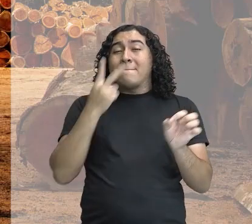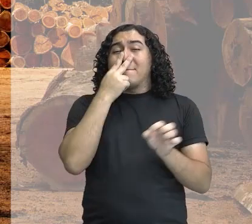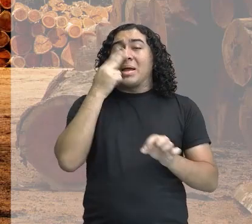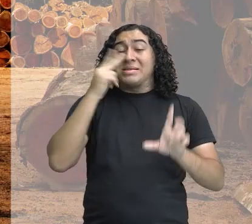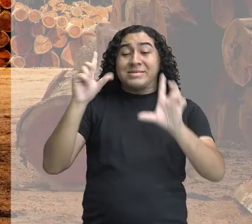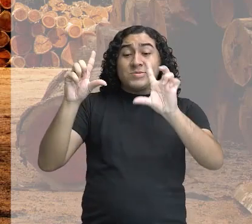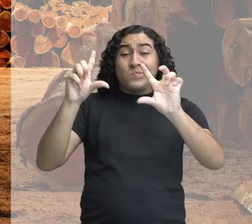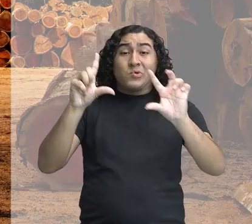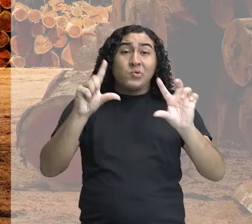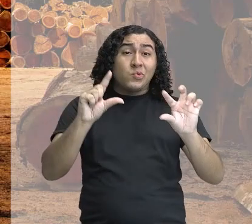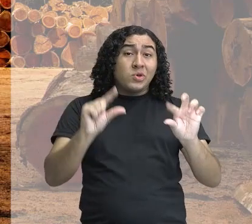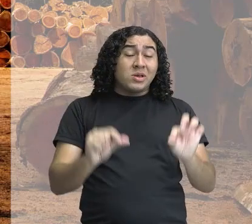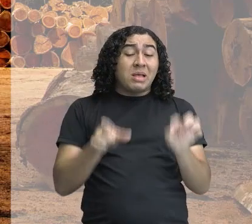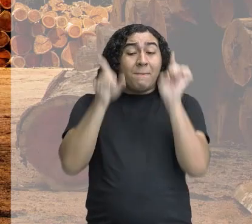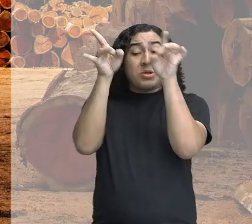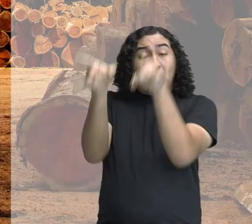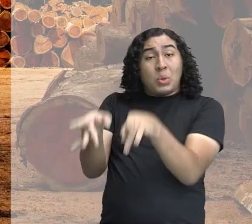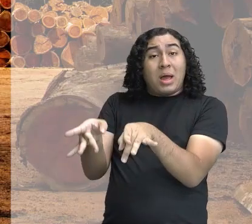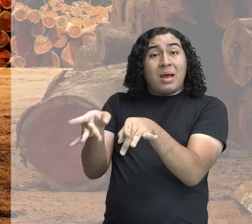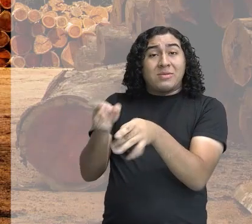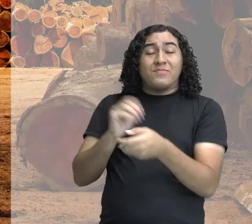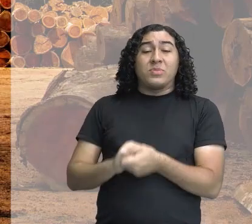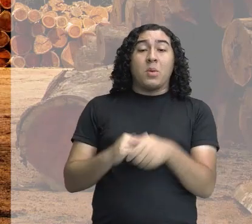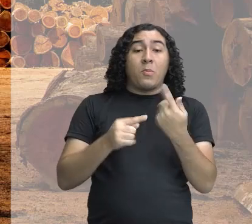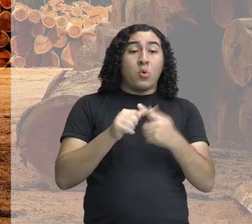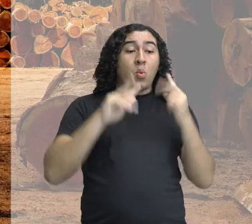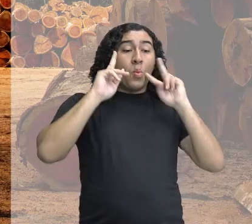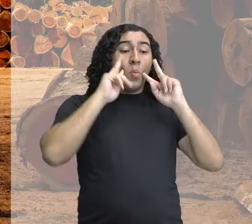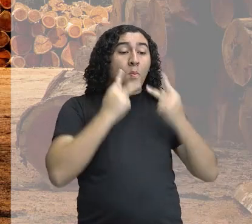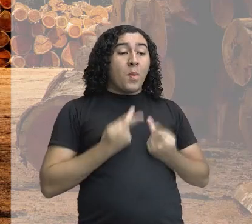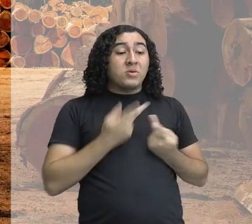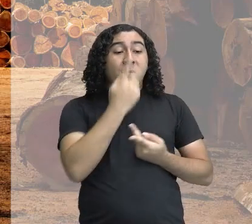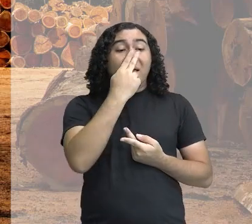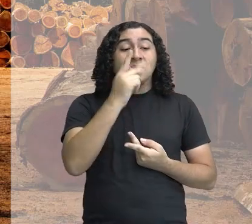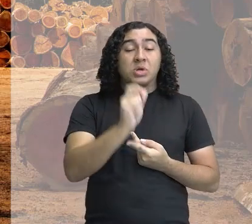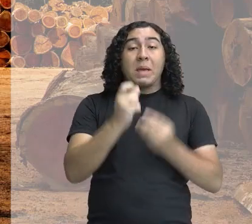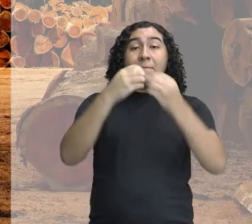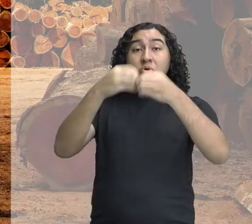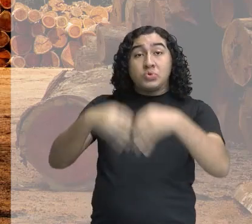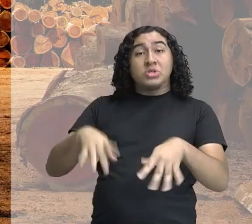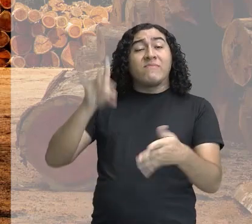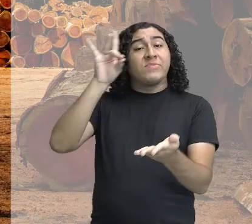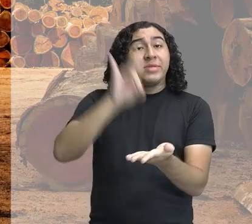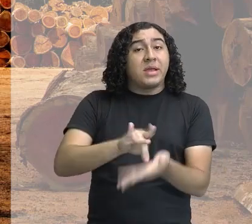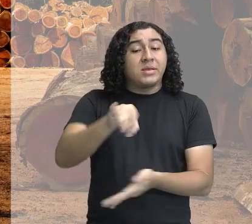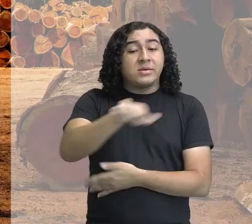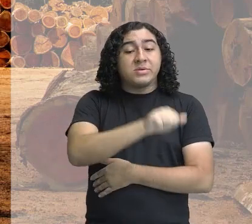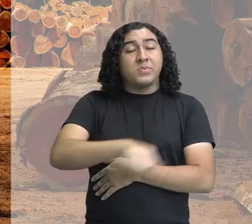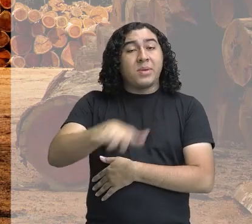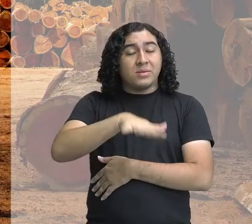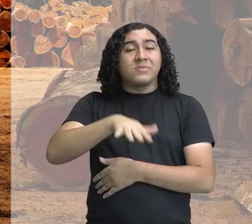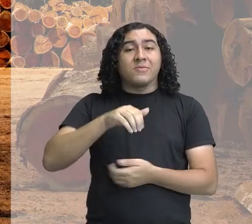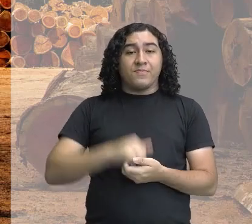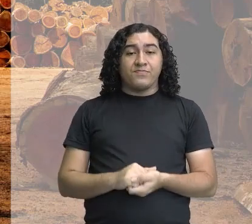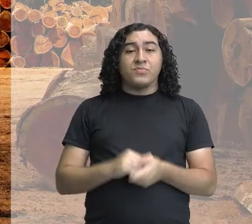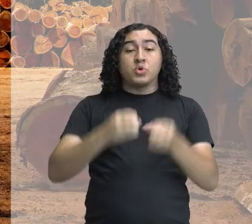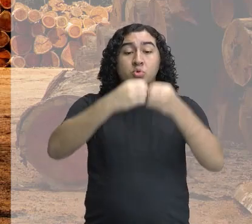mais abandonados, vamos dizer assim, né? O homem está cada vez mais prejudicando esse meio ambiente,